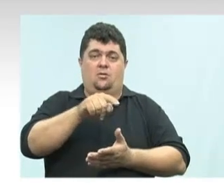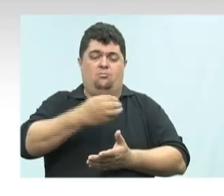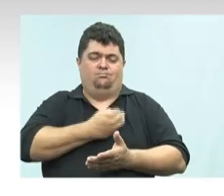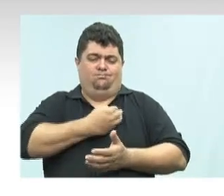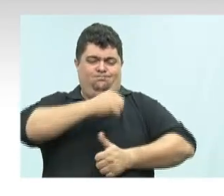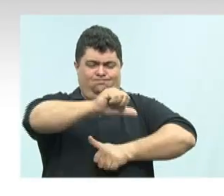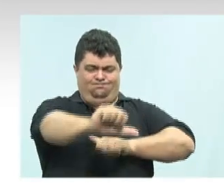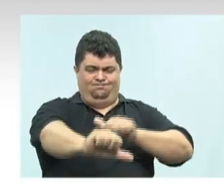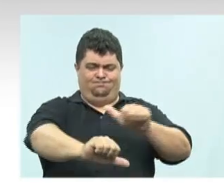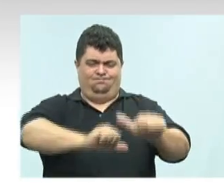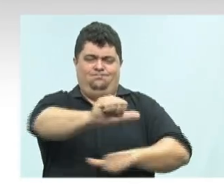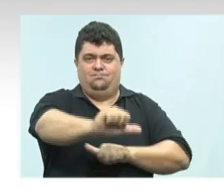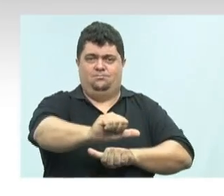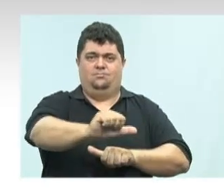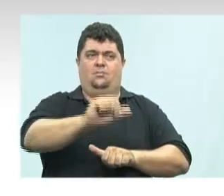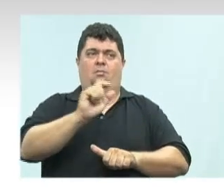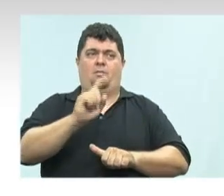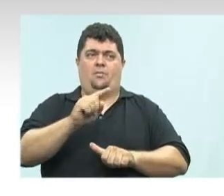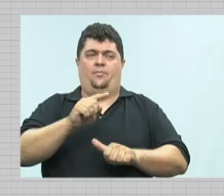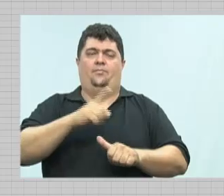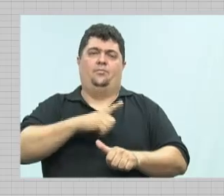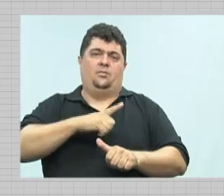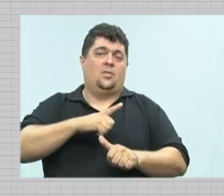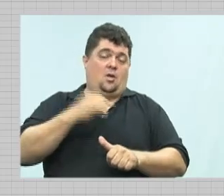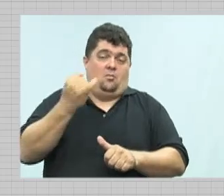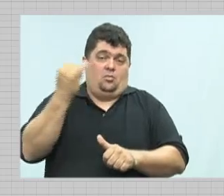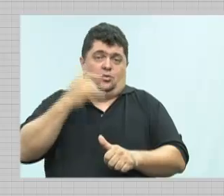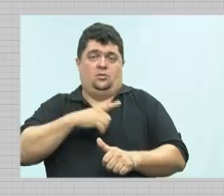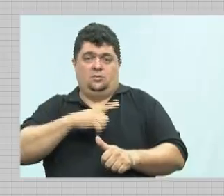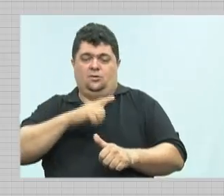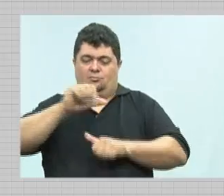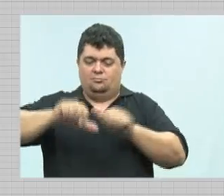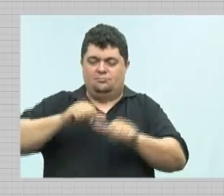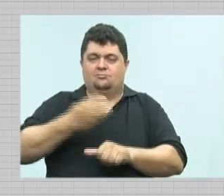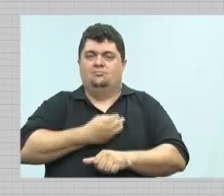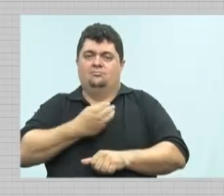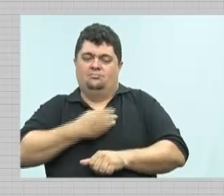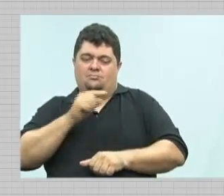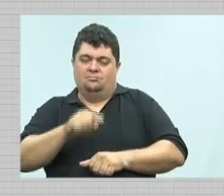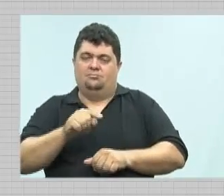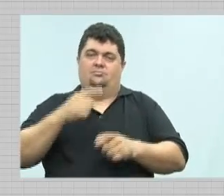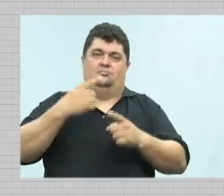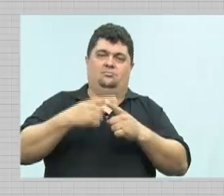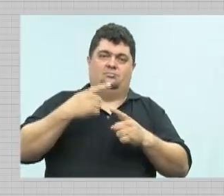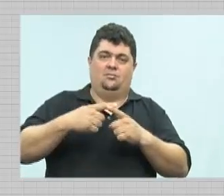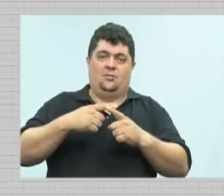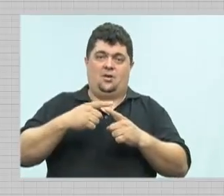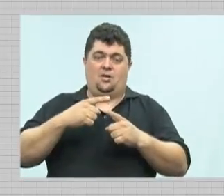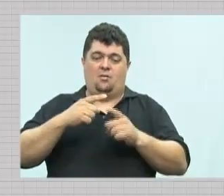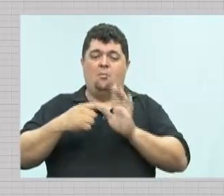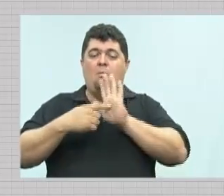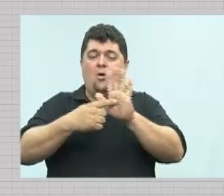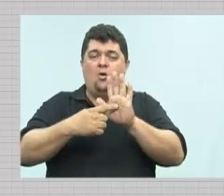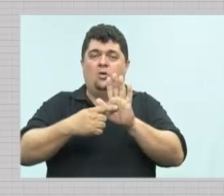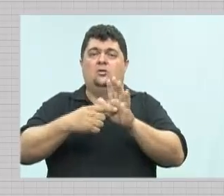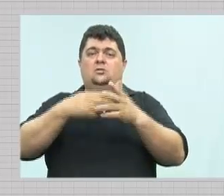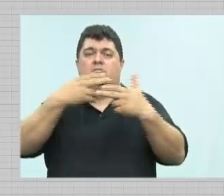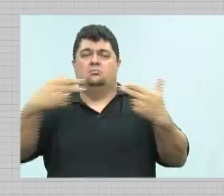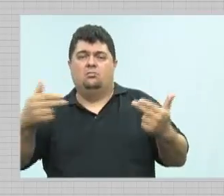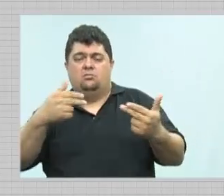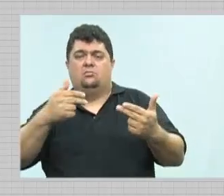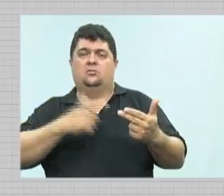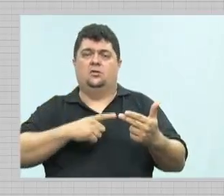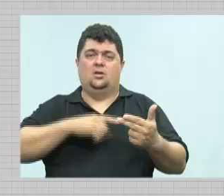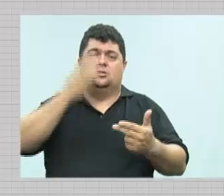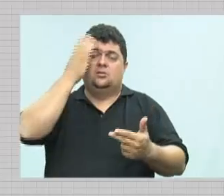no objeto pesquisado, é isso? Exatamente, ela tem que fazer essa transformação dessa realidade e ter um produto final de todo